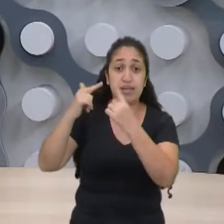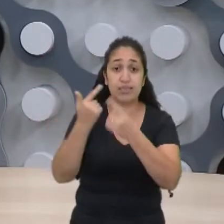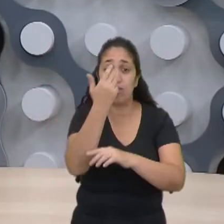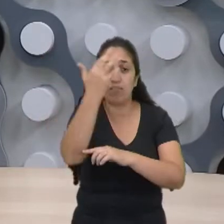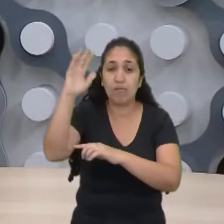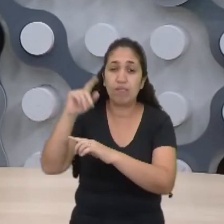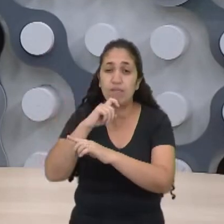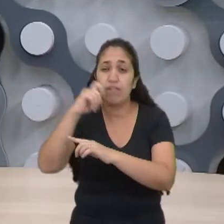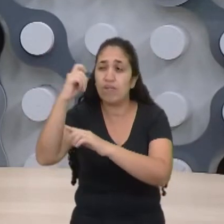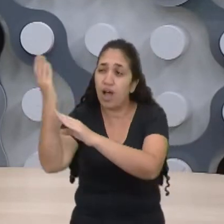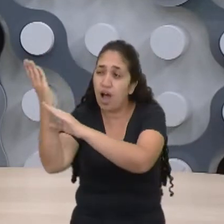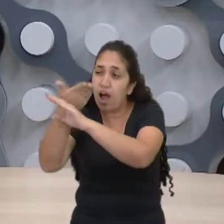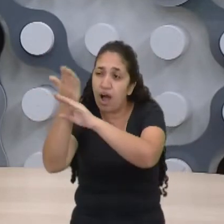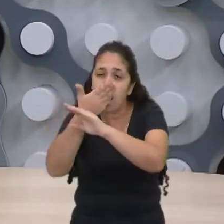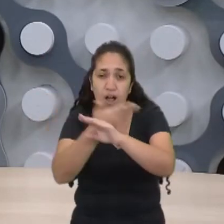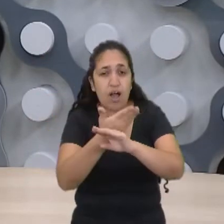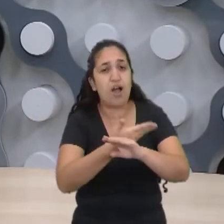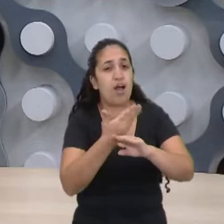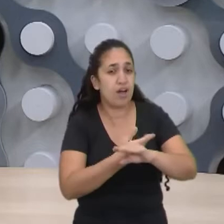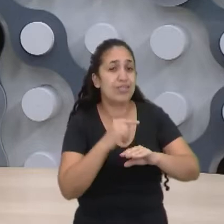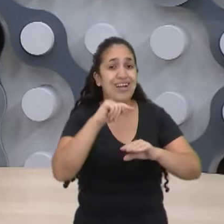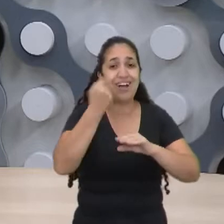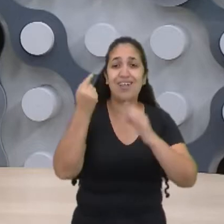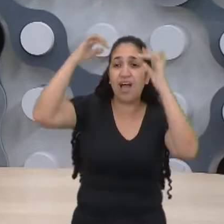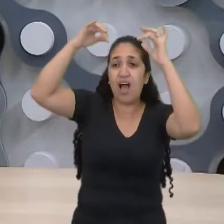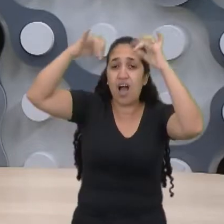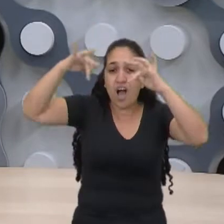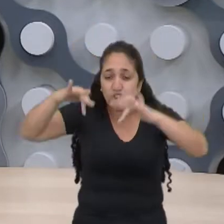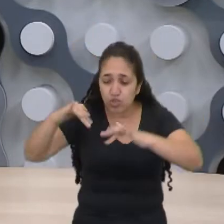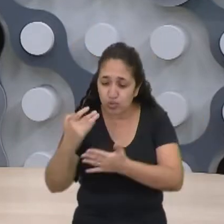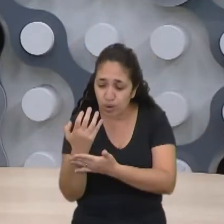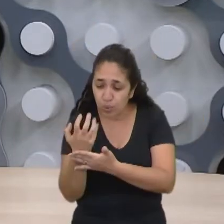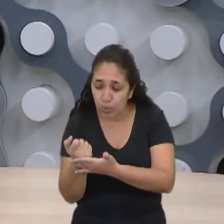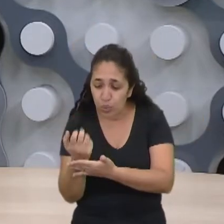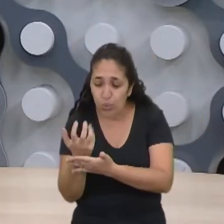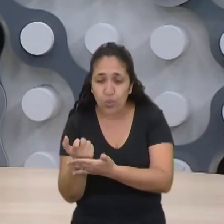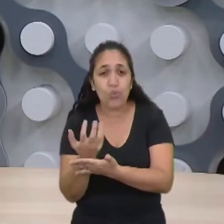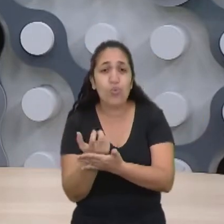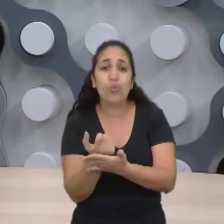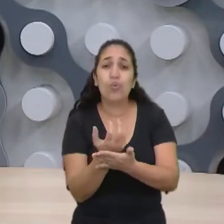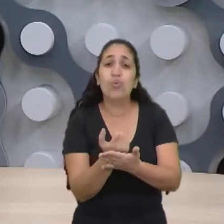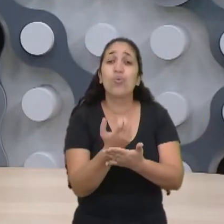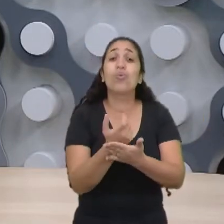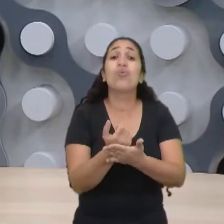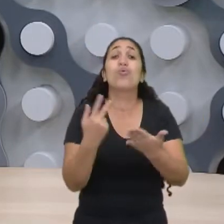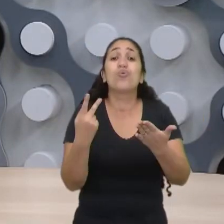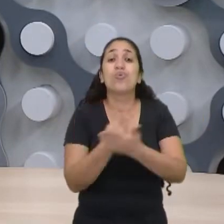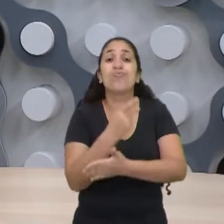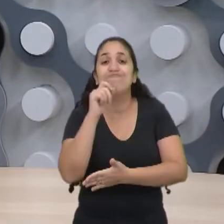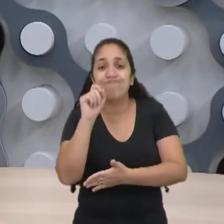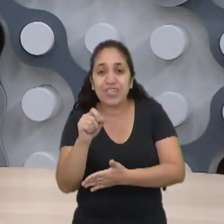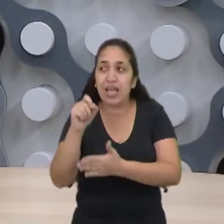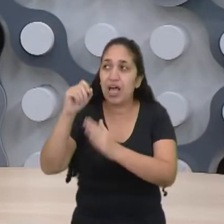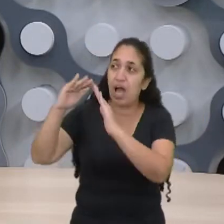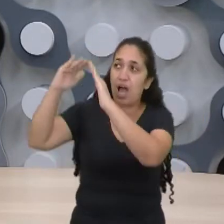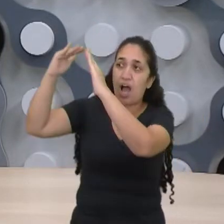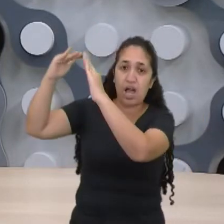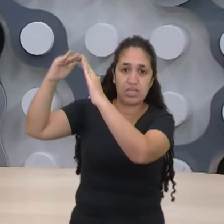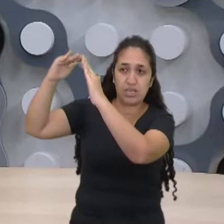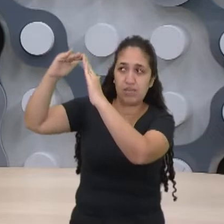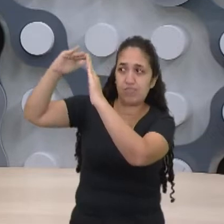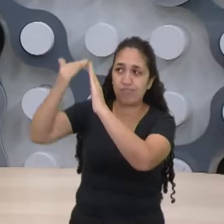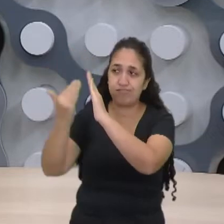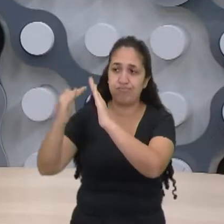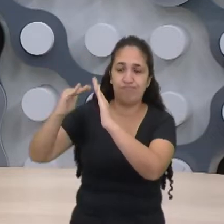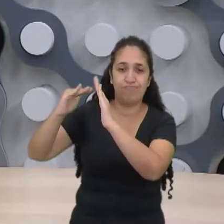natural, com o passar do tempo a chuva penetra por debaixo dessas casas e aí faz aquele efeito dominó, né? A casa de cima ela